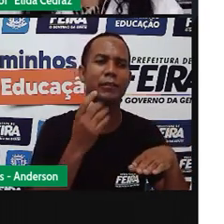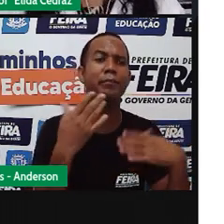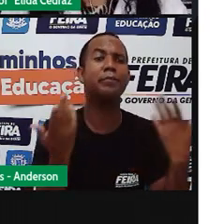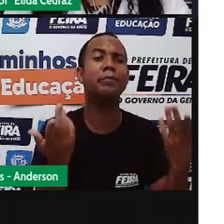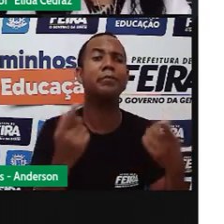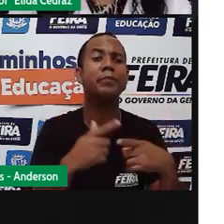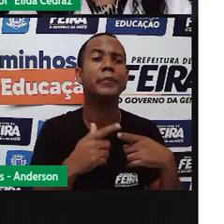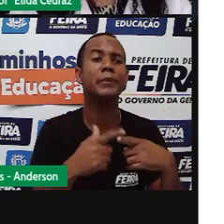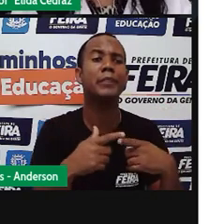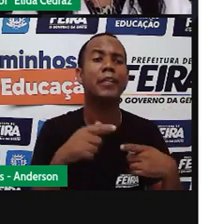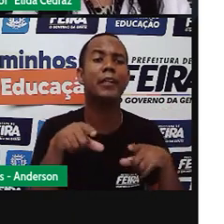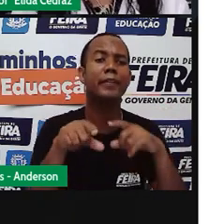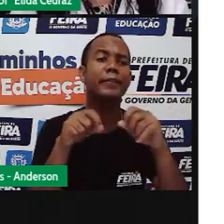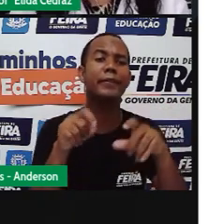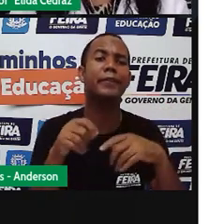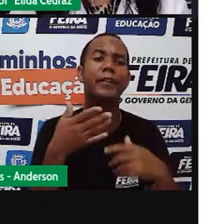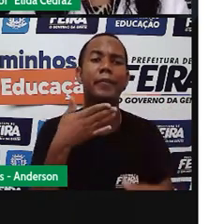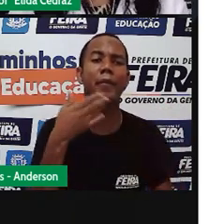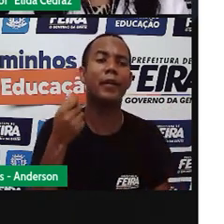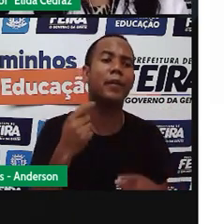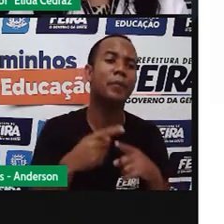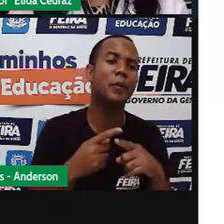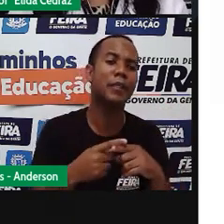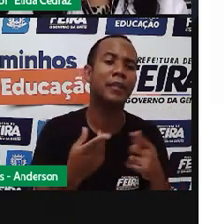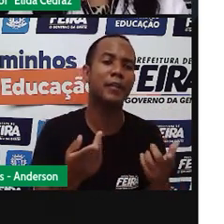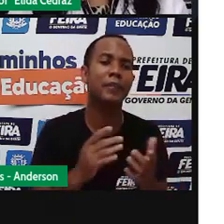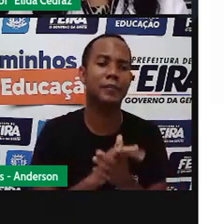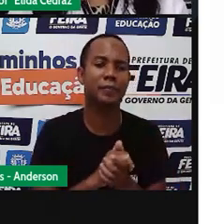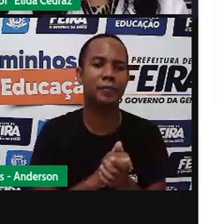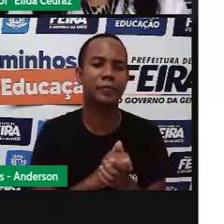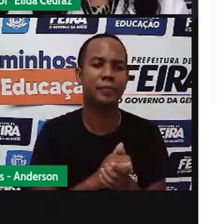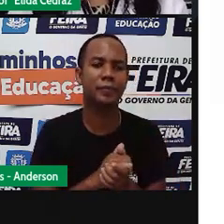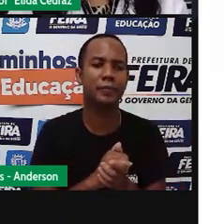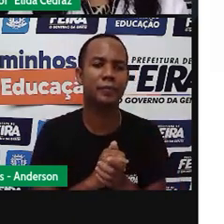Pensa aí, por que que a gente escolheu a caixa de vidro?